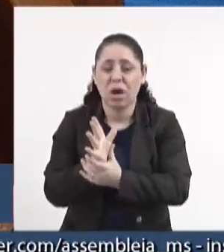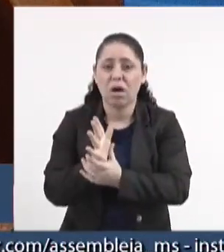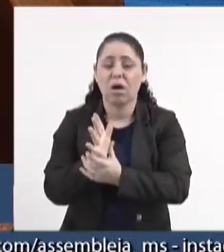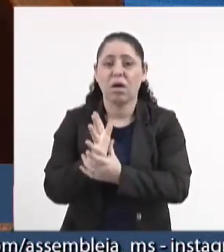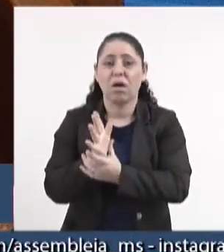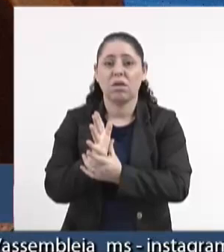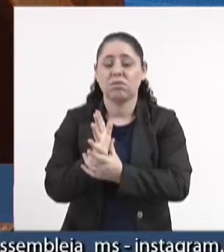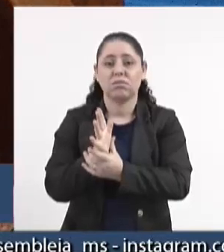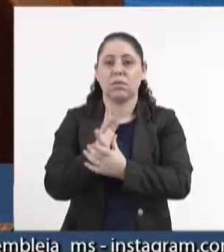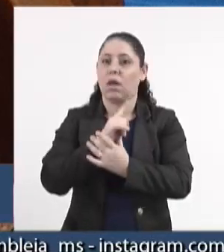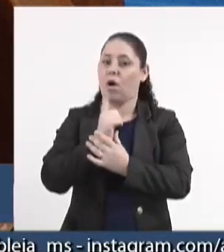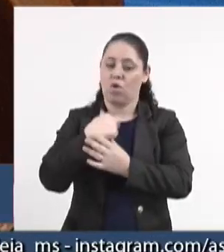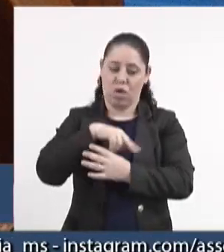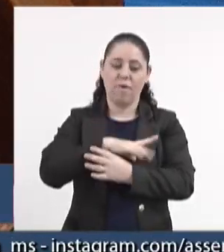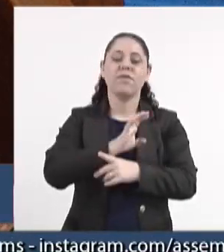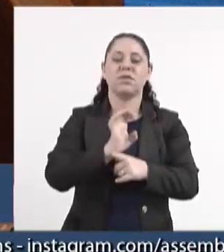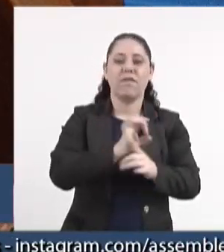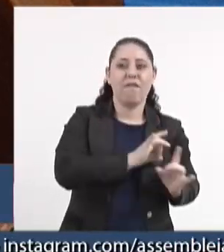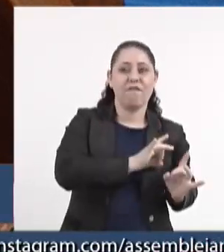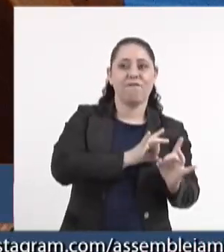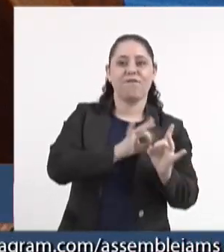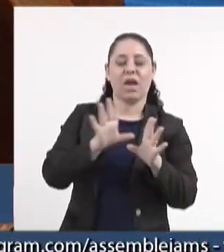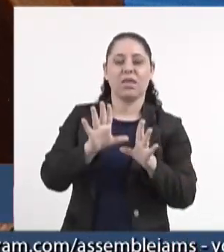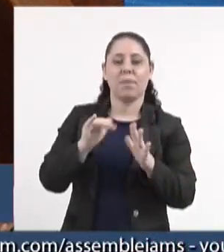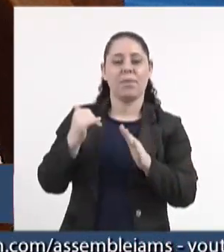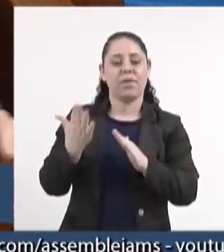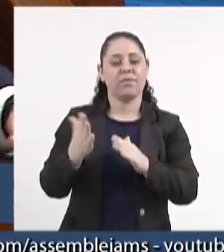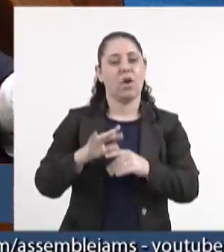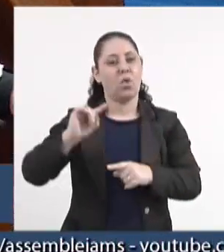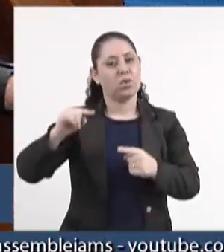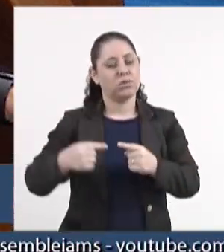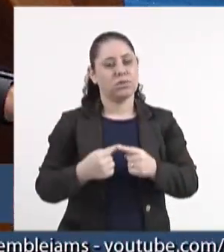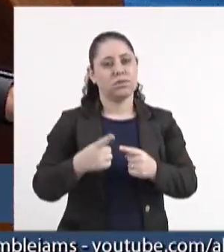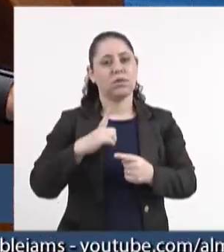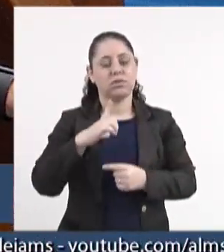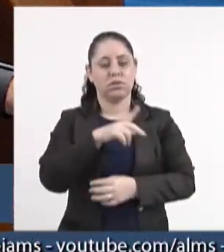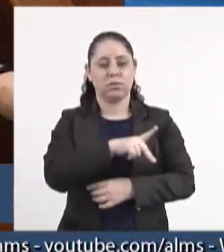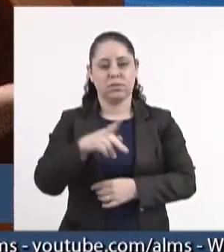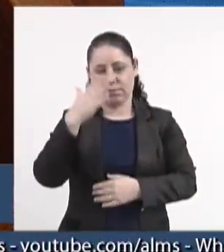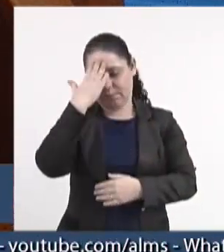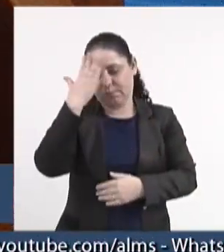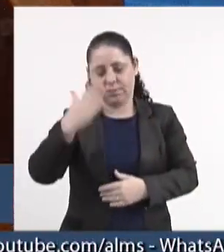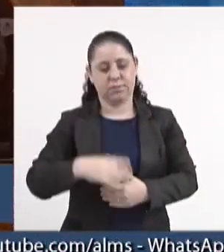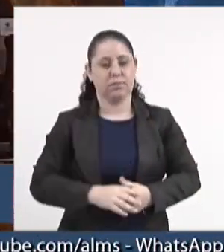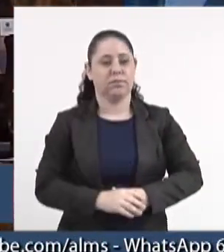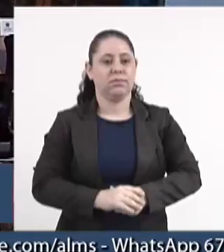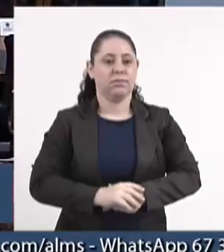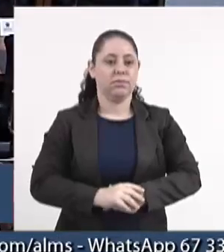vai conseguir esse grande objetivo. Era o que eu tinha, senhor presidente.